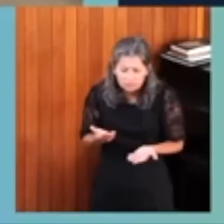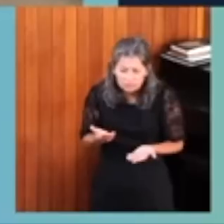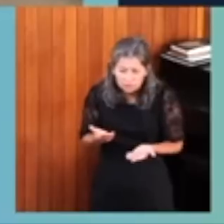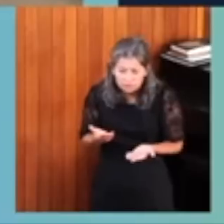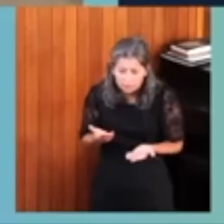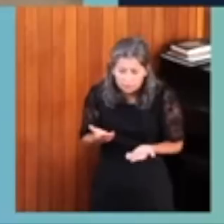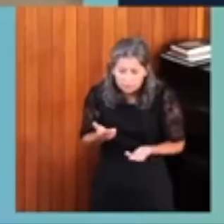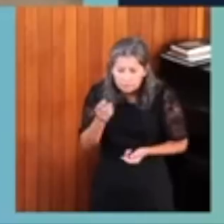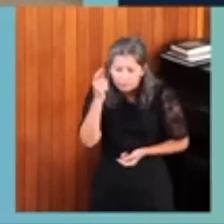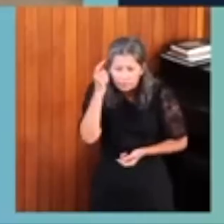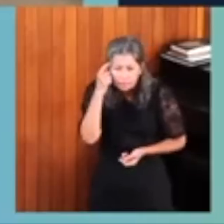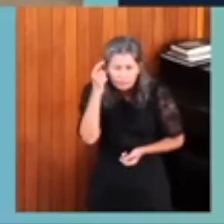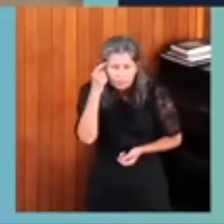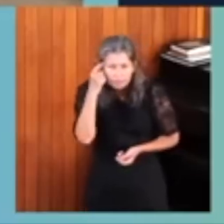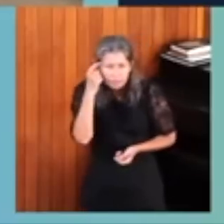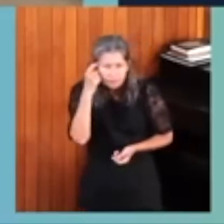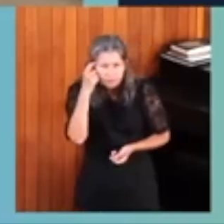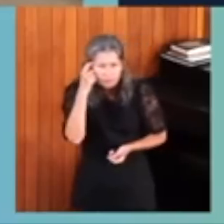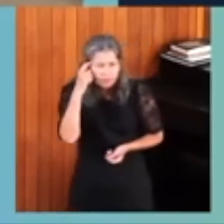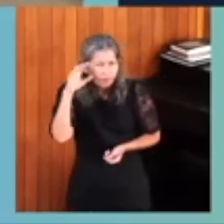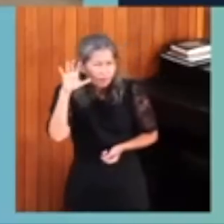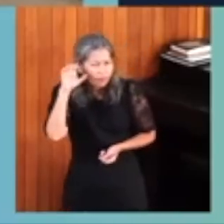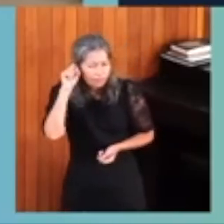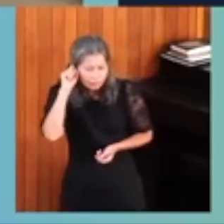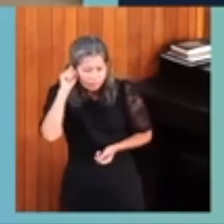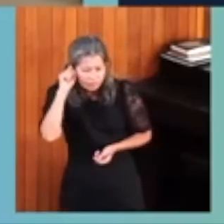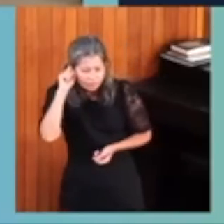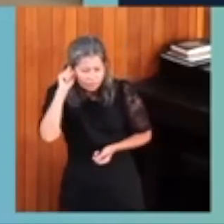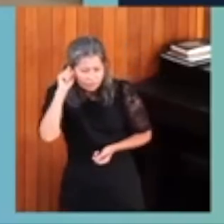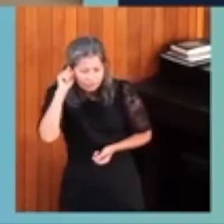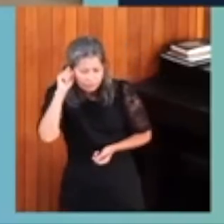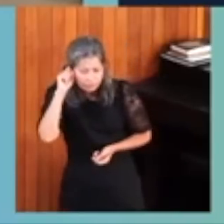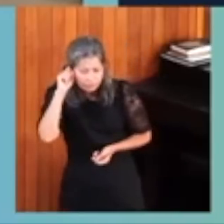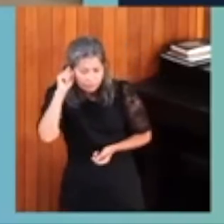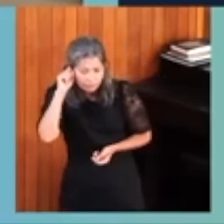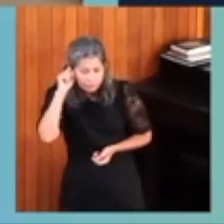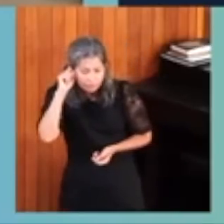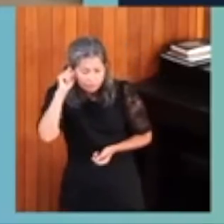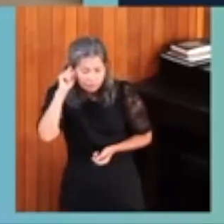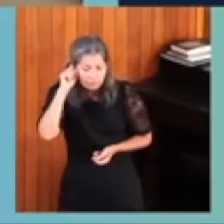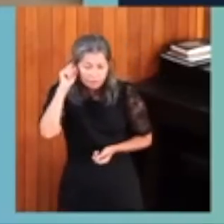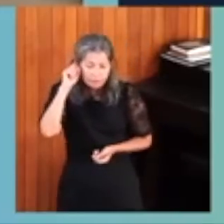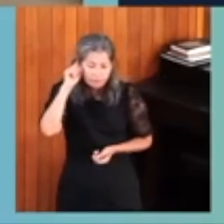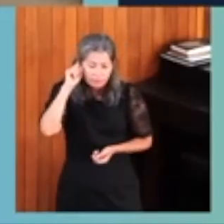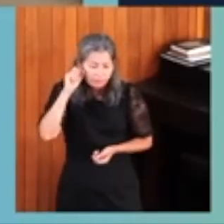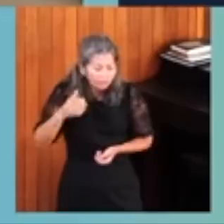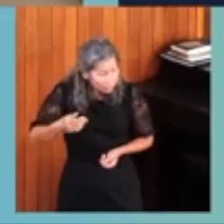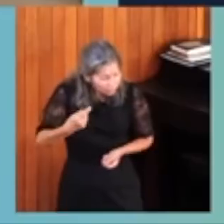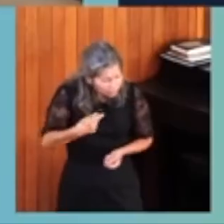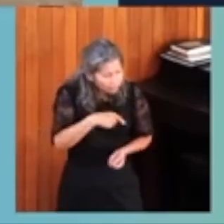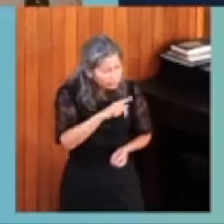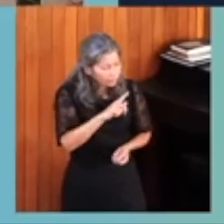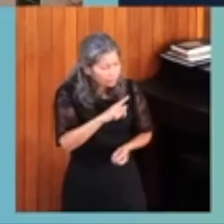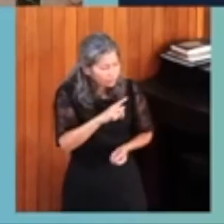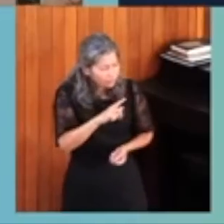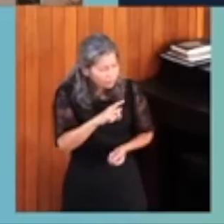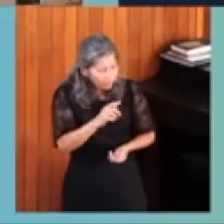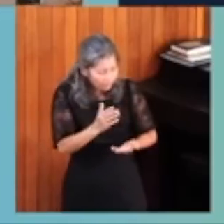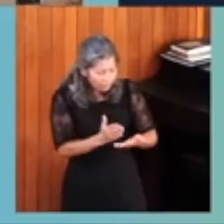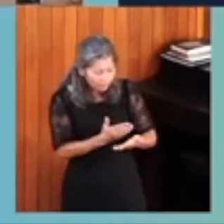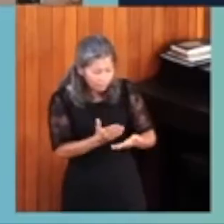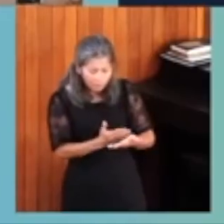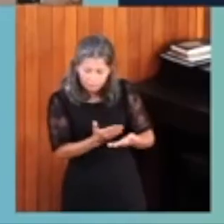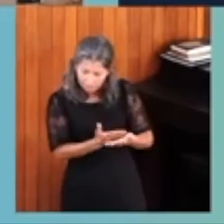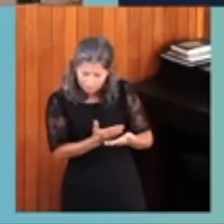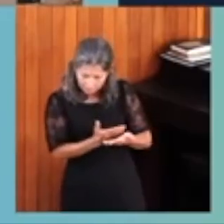ela entendeu que devia ir até a sala de estar, porque encontraria ali uma Bíblia. E ela encontrou na mesa da sala de estar uma Bíbliazinha daquelas pequenas,